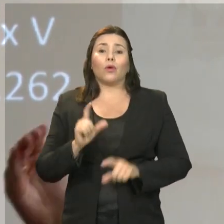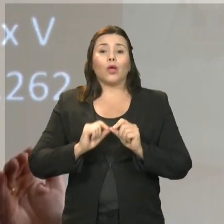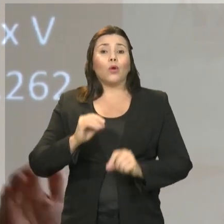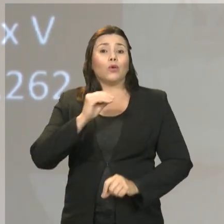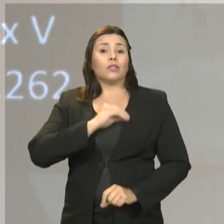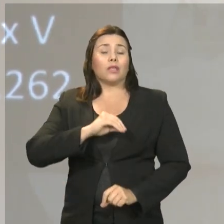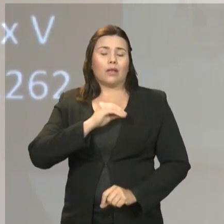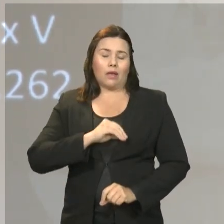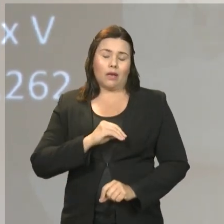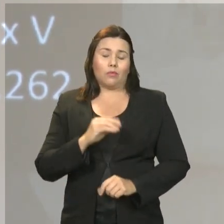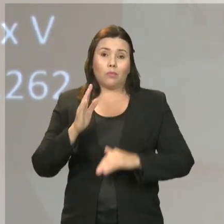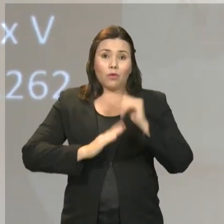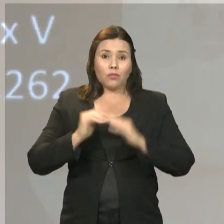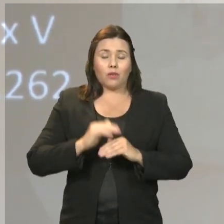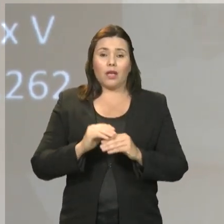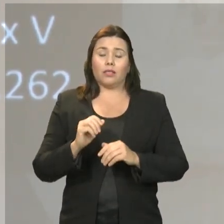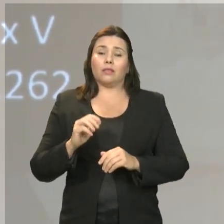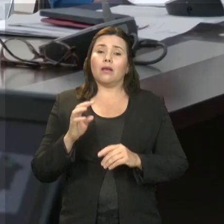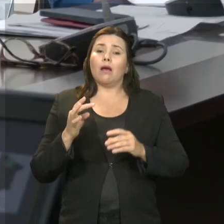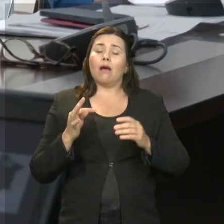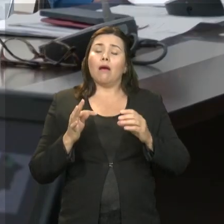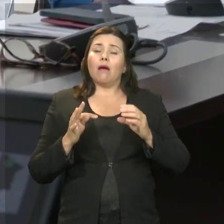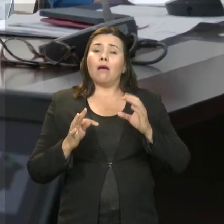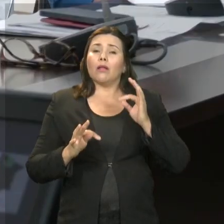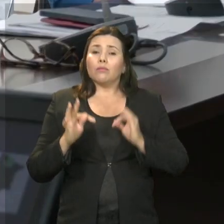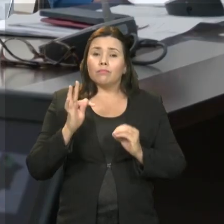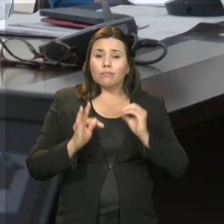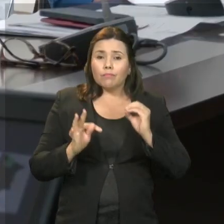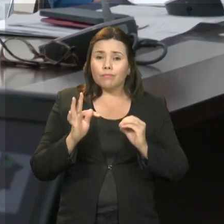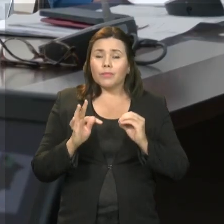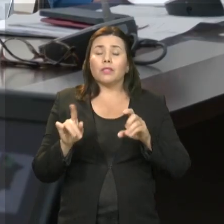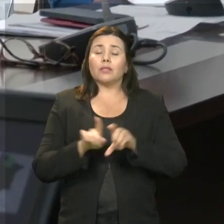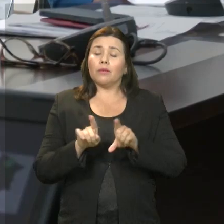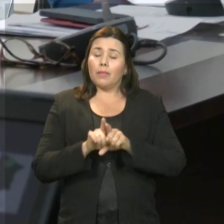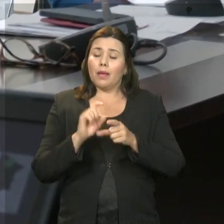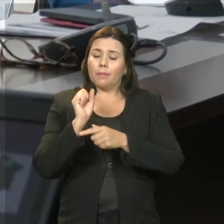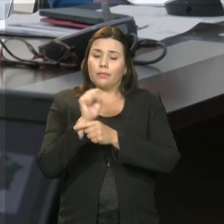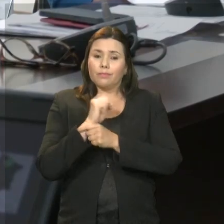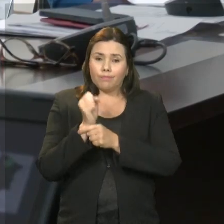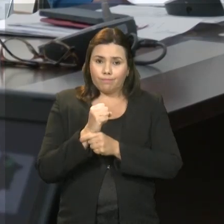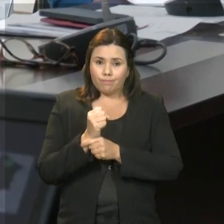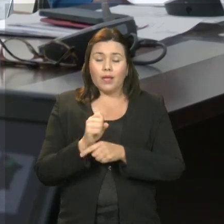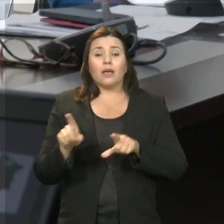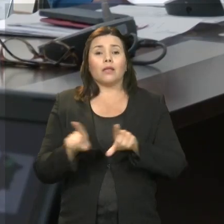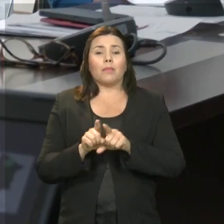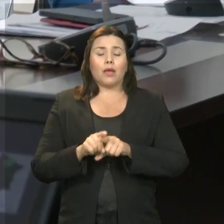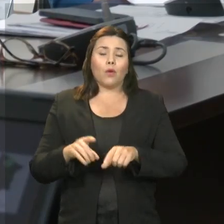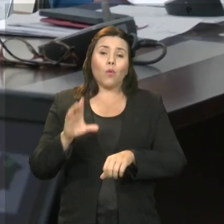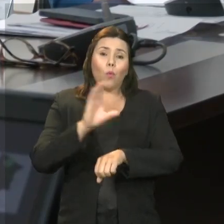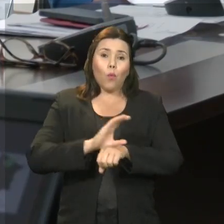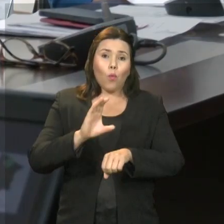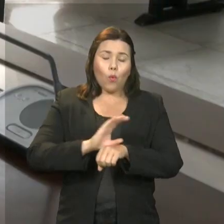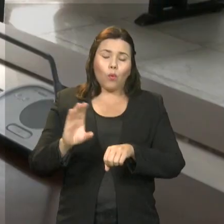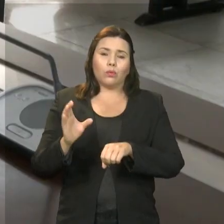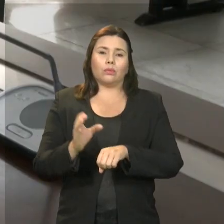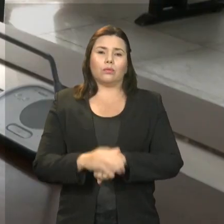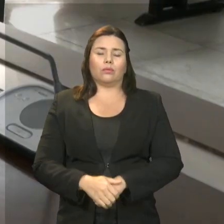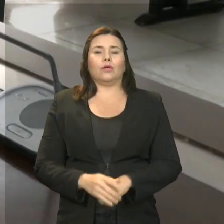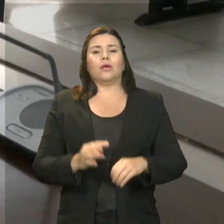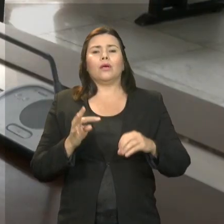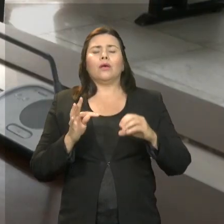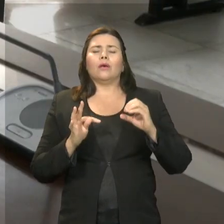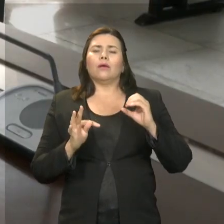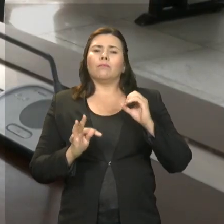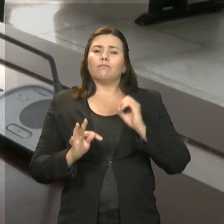de fisioterapeutas e terapeutas ocupacionais e a abertura do curso de terapia ocupacional em universidades públicas do estado. O